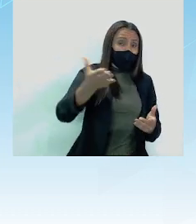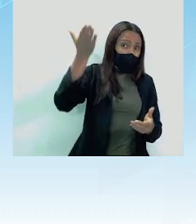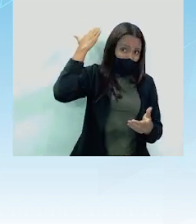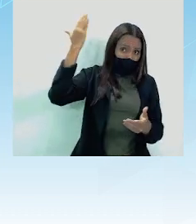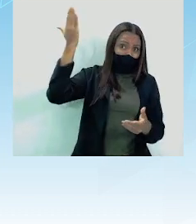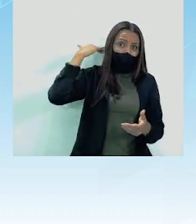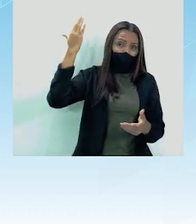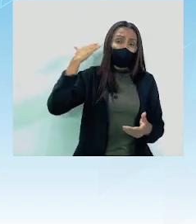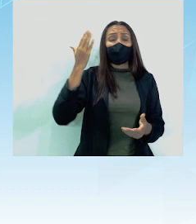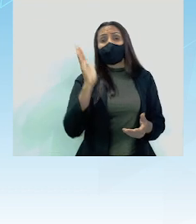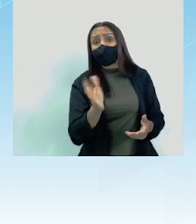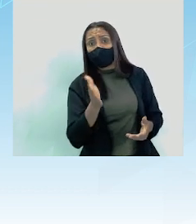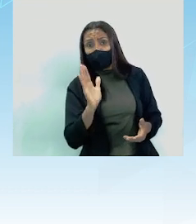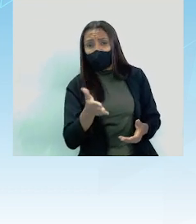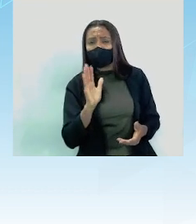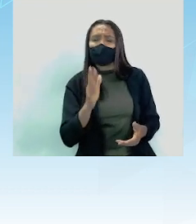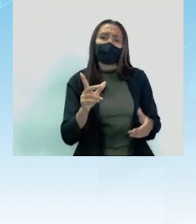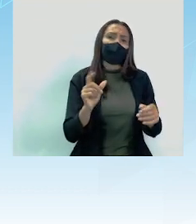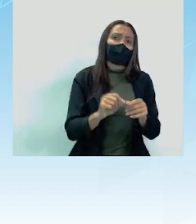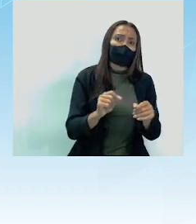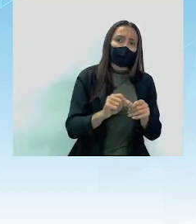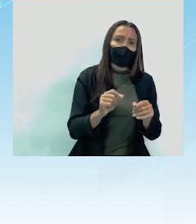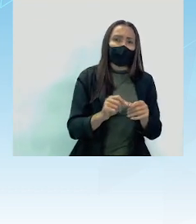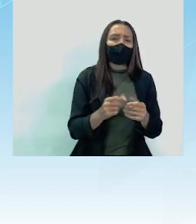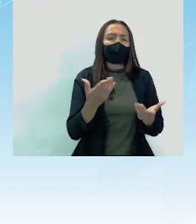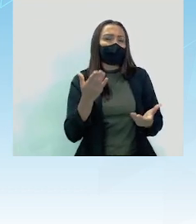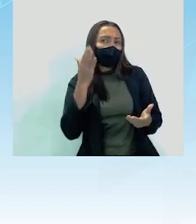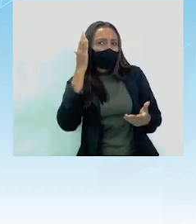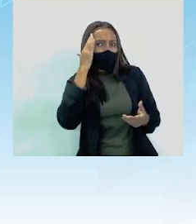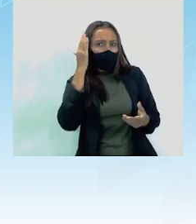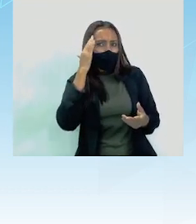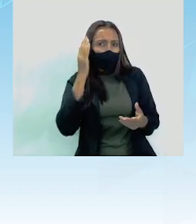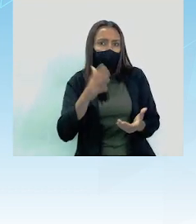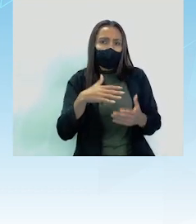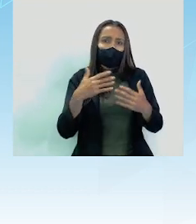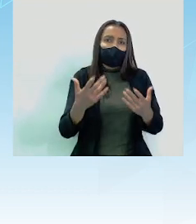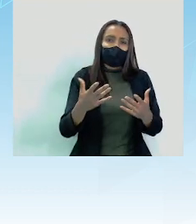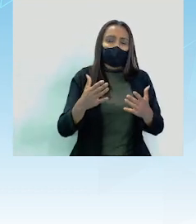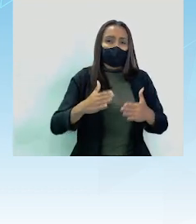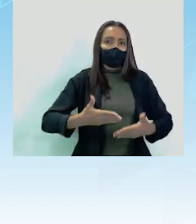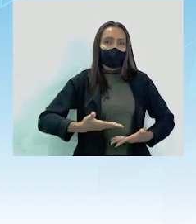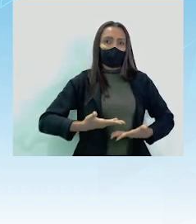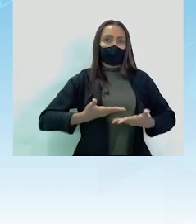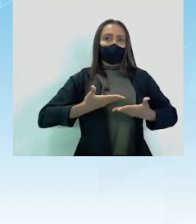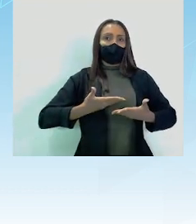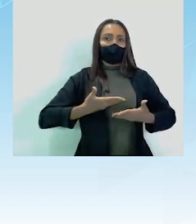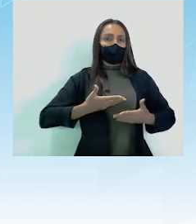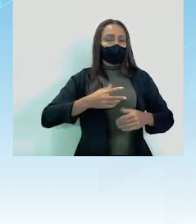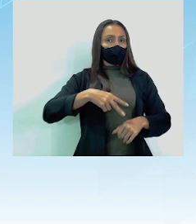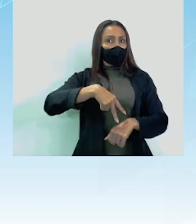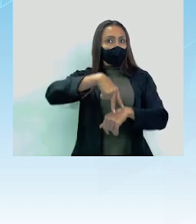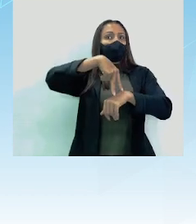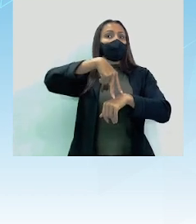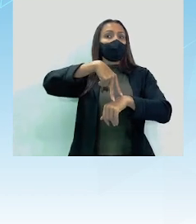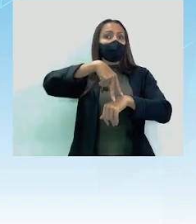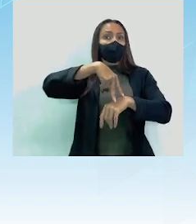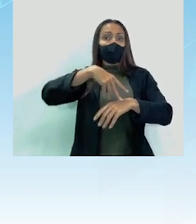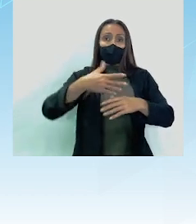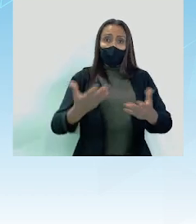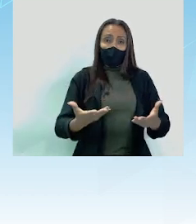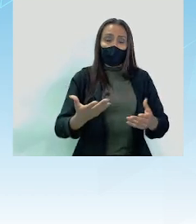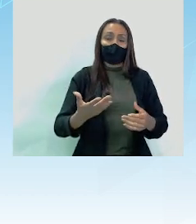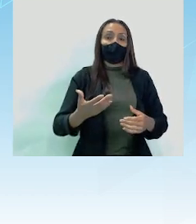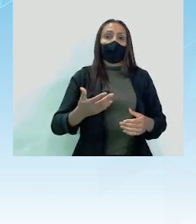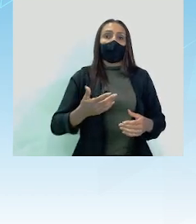né? Desde que nós, Homo sapiens, nos entendemos como tais, né? Ou seja, passamos a ficar na posição em pé, né? Andando em cima das nossas